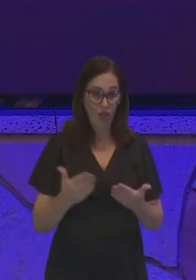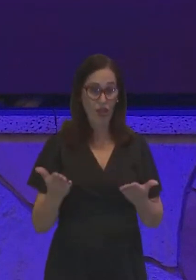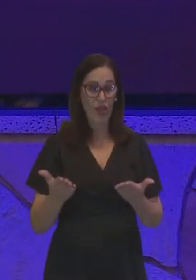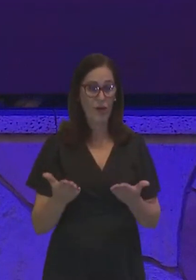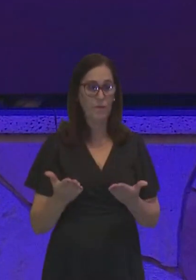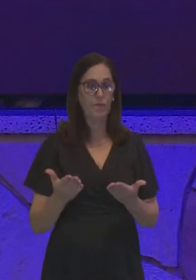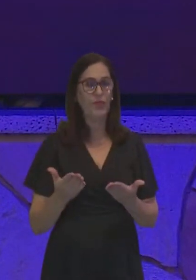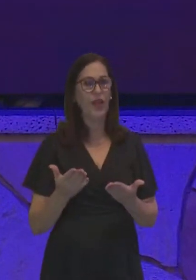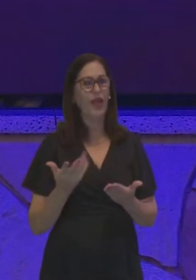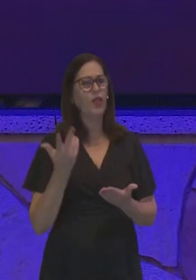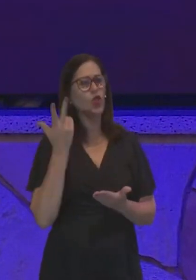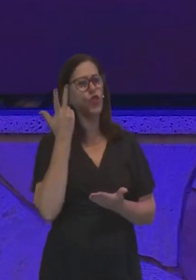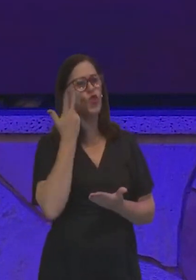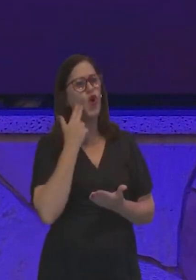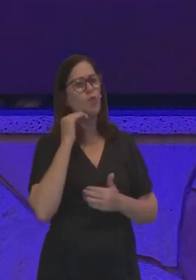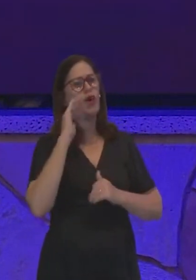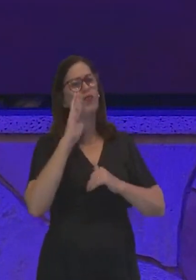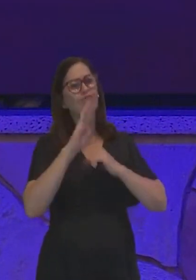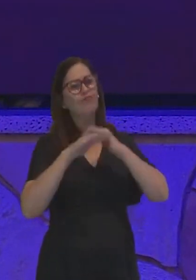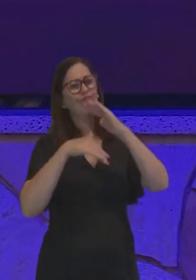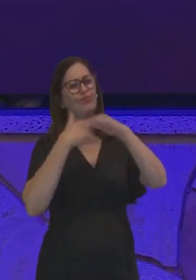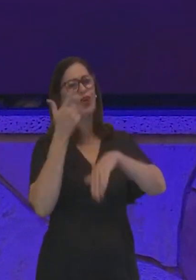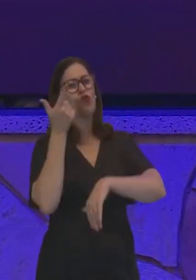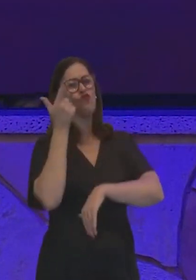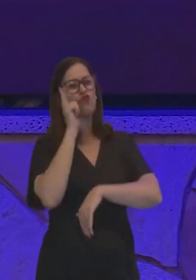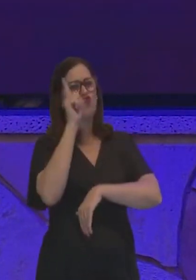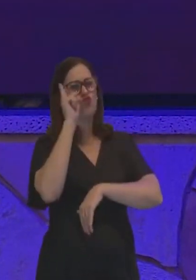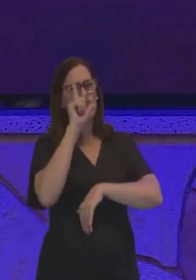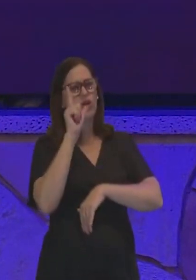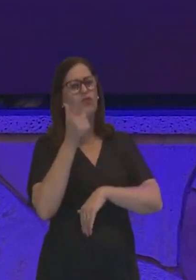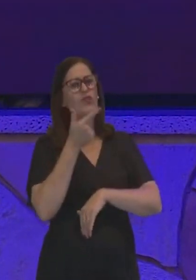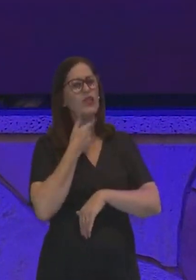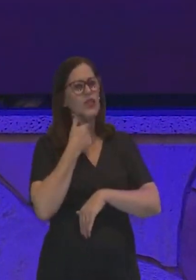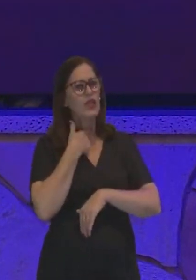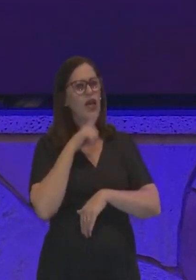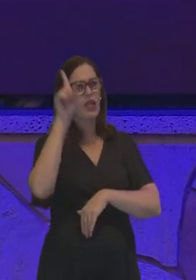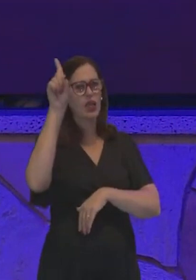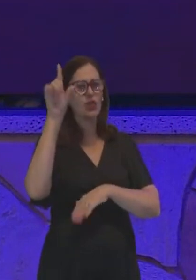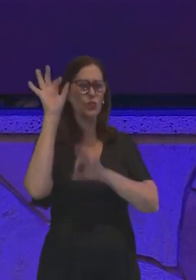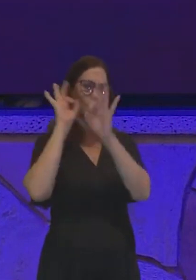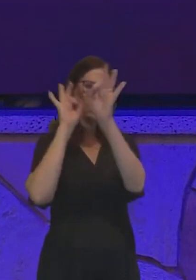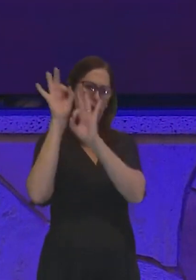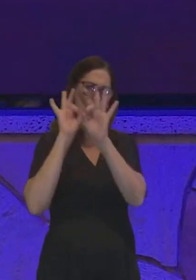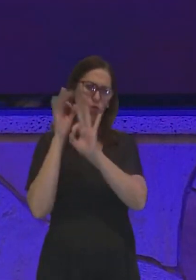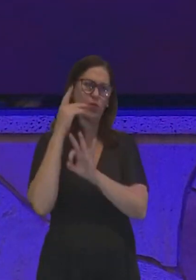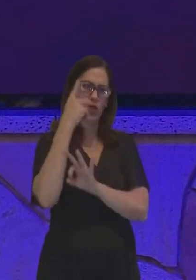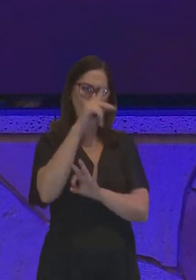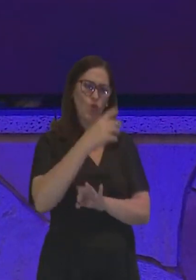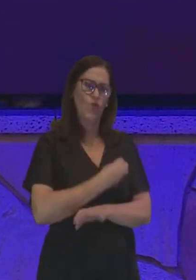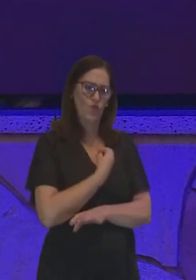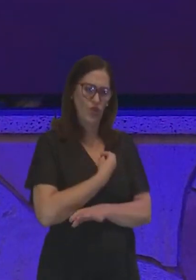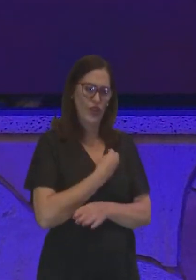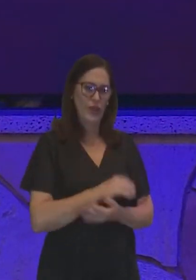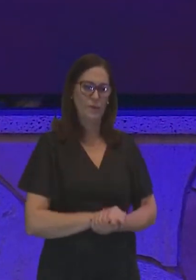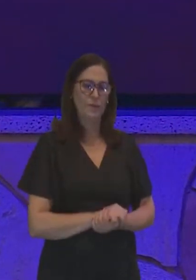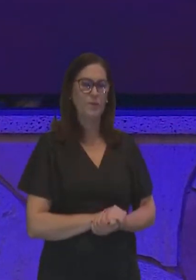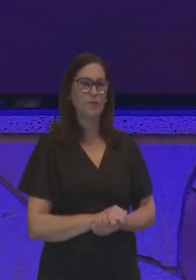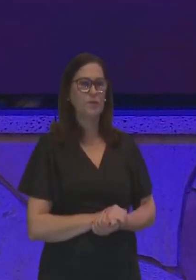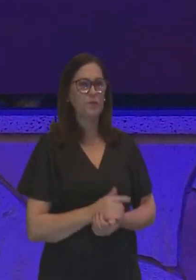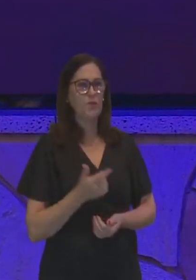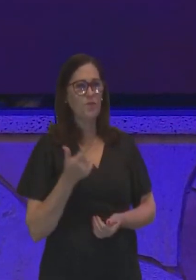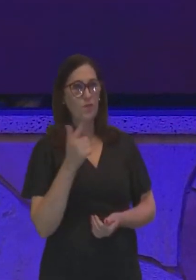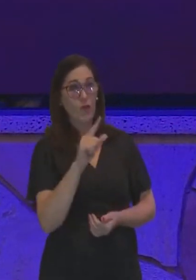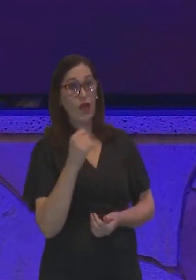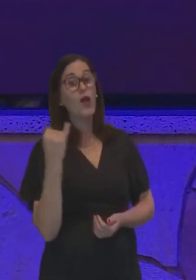sim, naturalmente, você vai alcançar o espaço que você deseja, que Deus tem preparado para você. Uma outra coisa